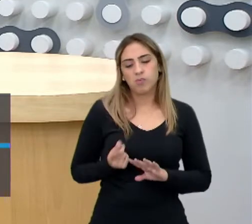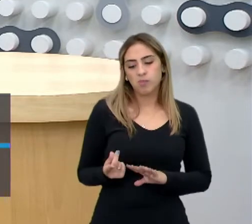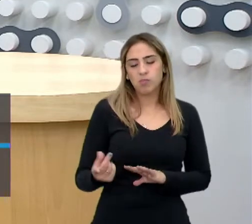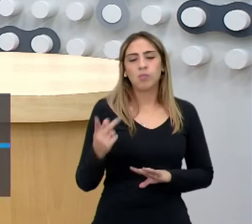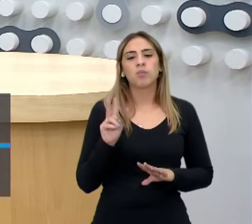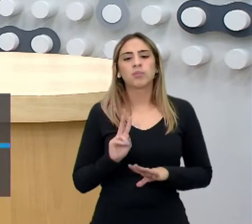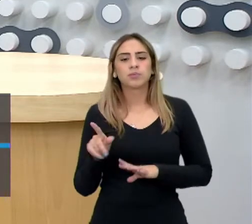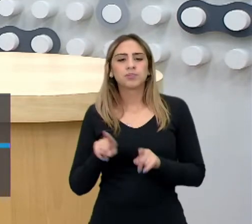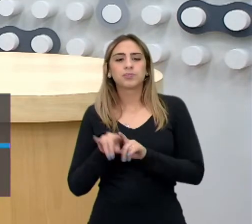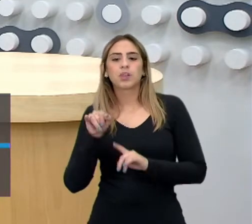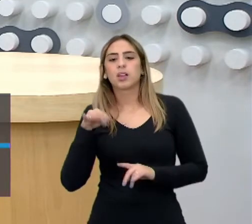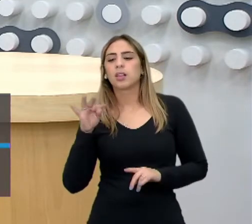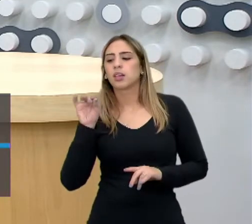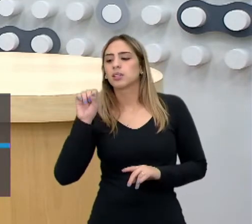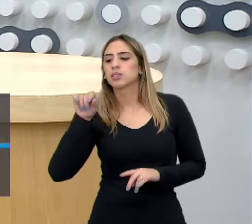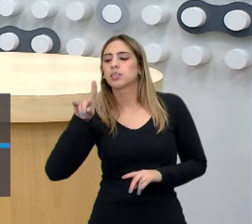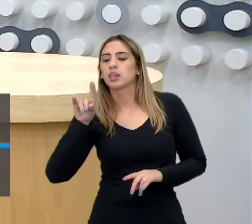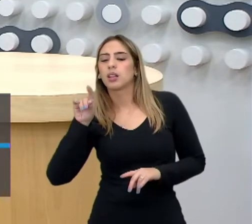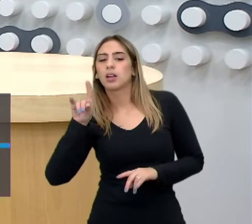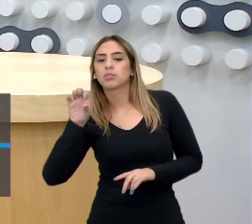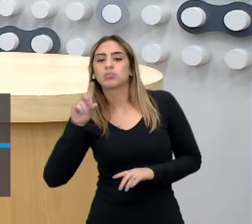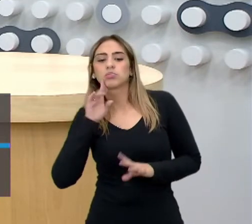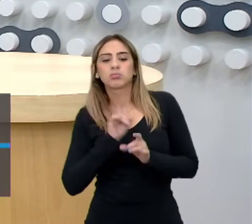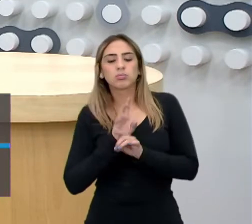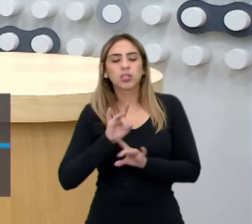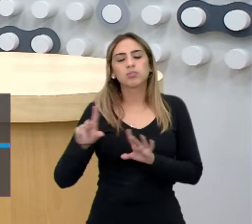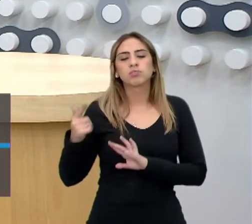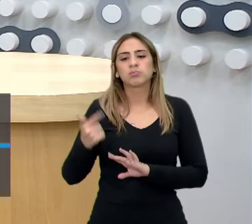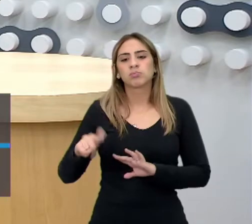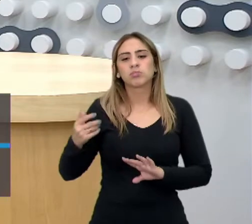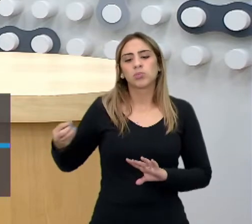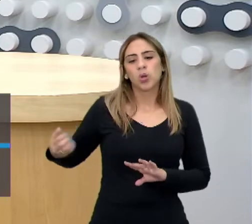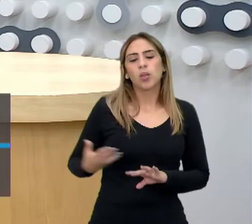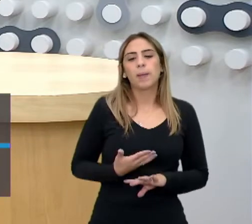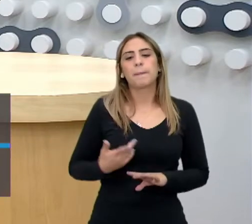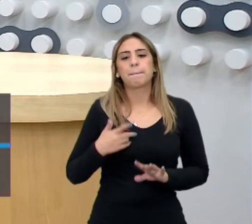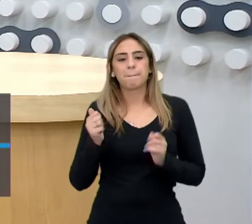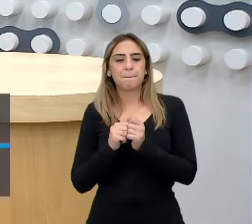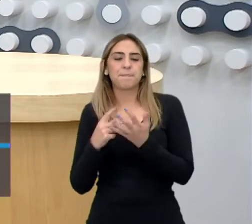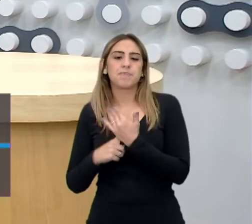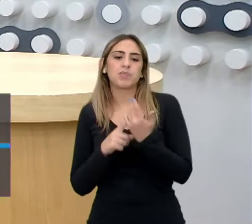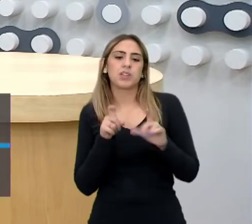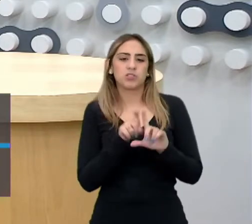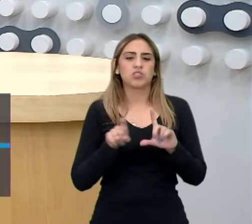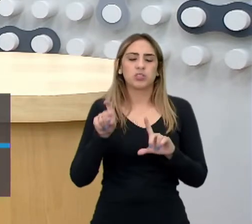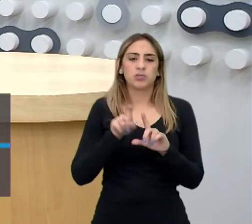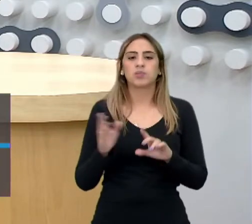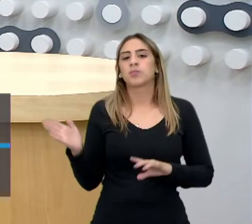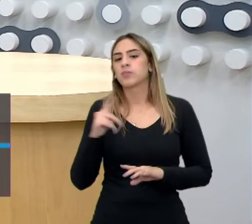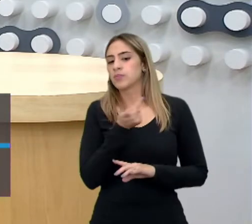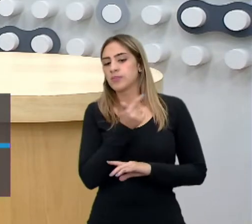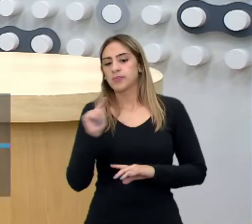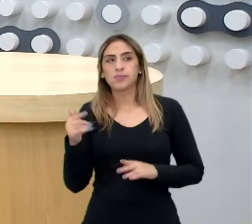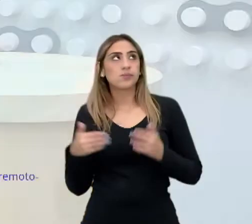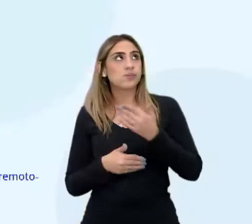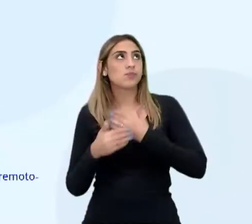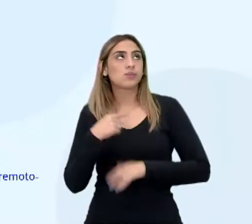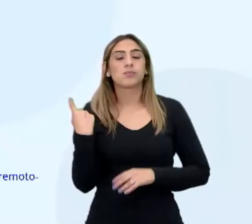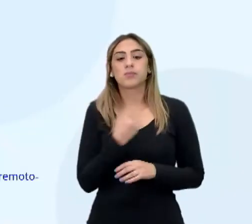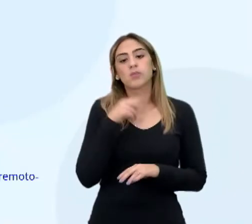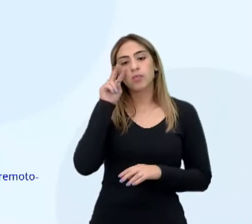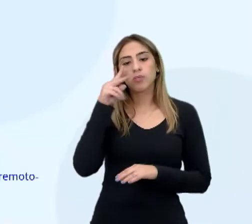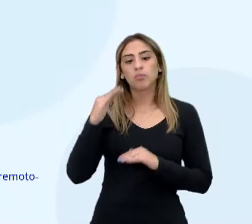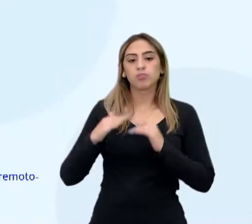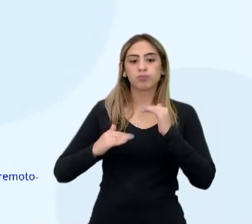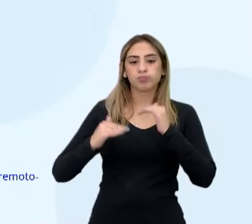mais intensidade, né, e cada vez mais modernos aí com tecnologias aí digitais. Vamos lá para a próxima tela que a gente vai ver uma das